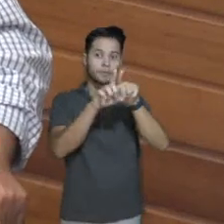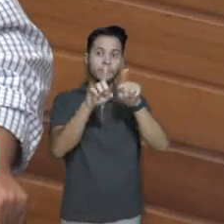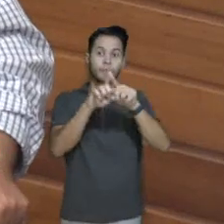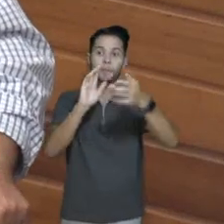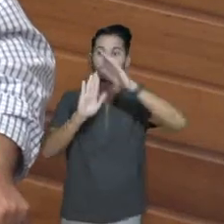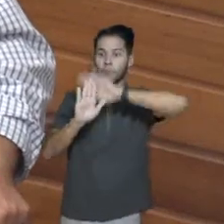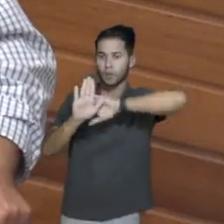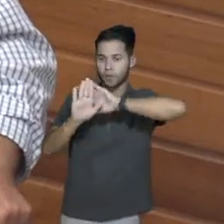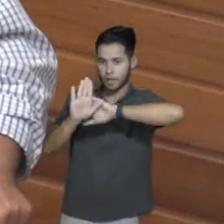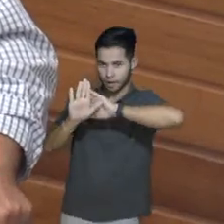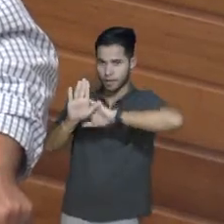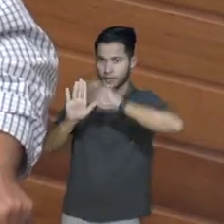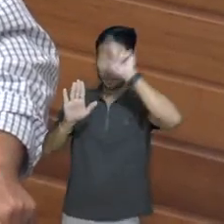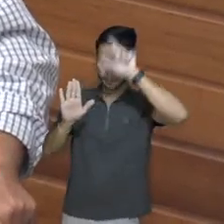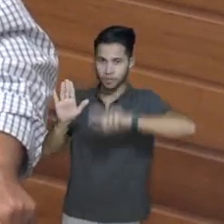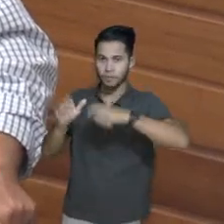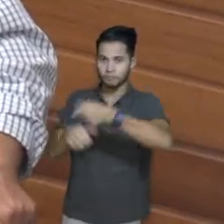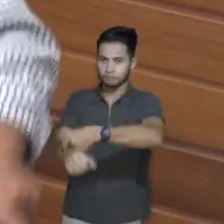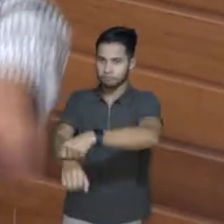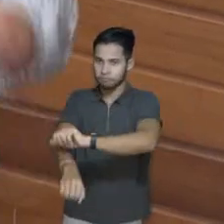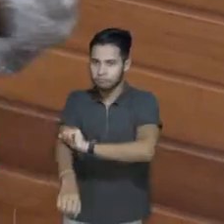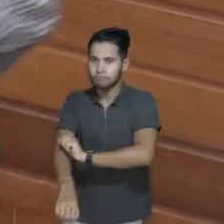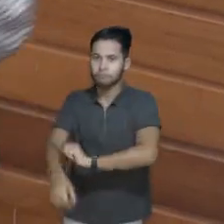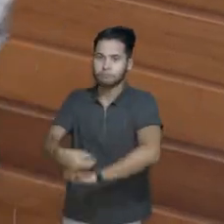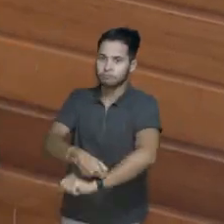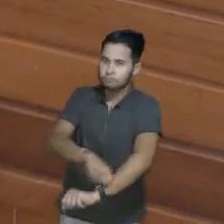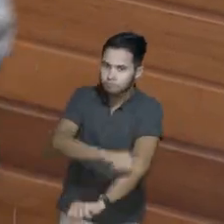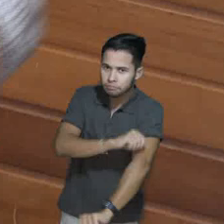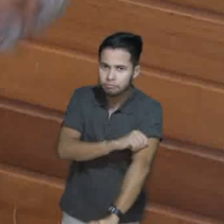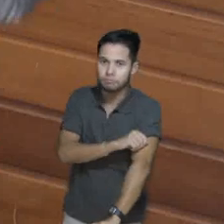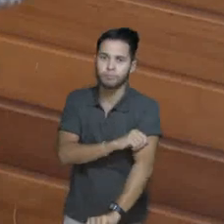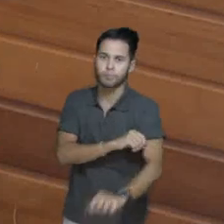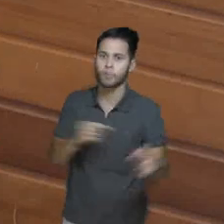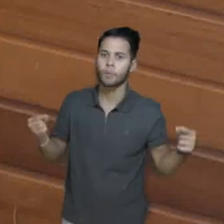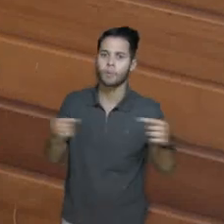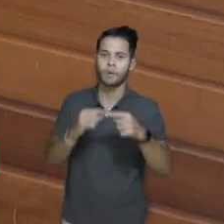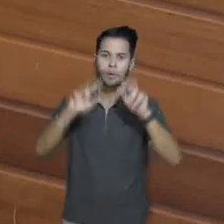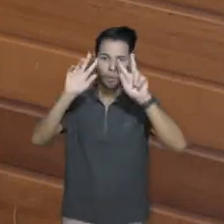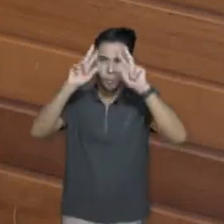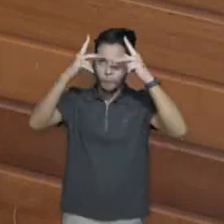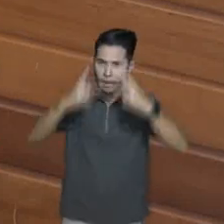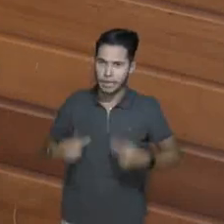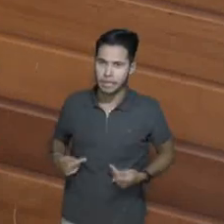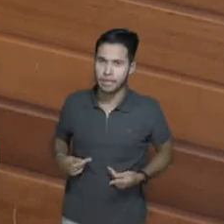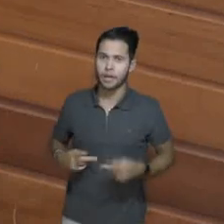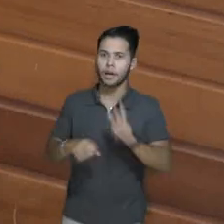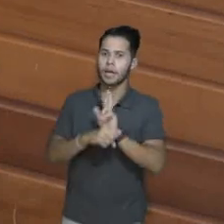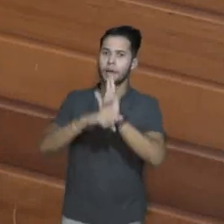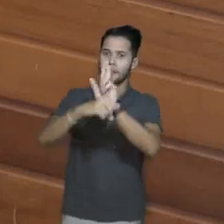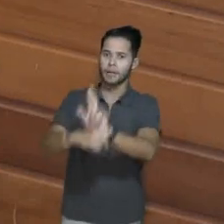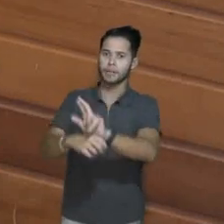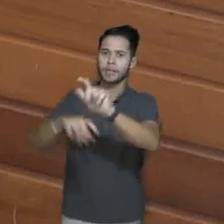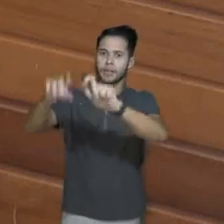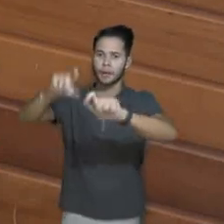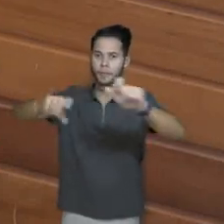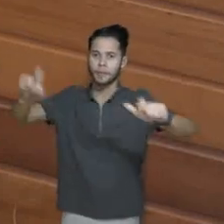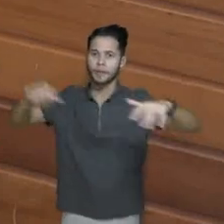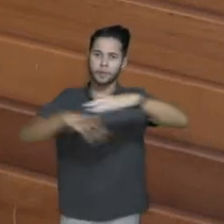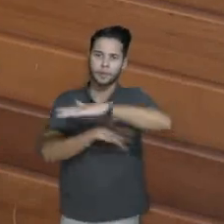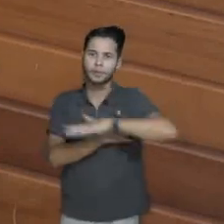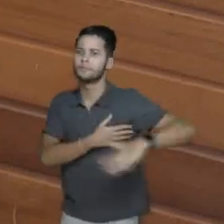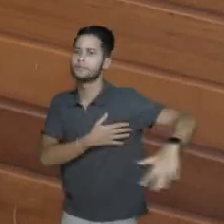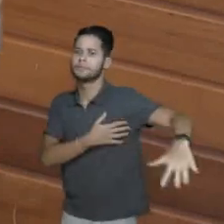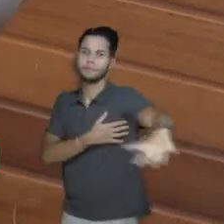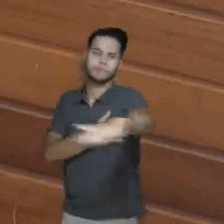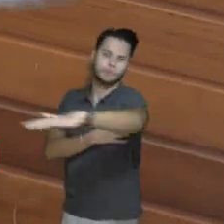arregaçam as mangas sabe isso é humanidade isso que representa cada um de vocês que estão né Samara